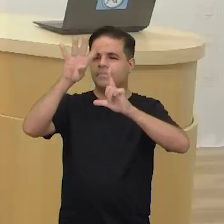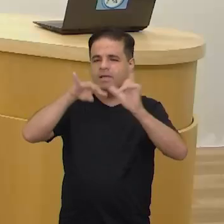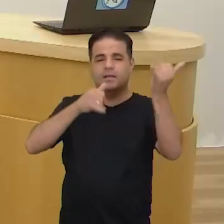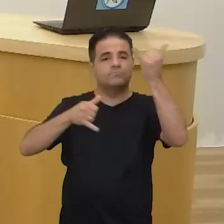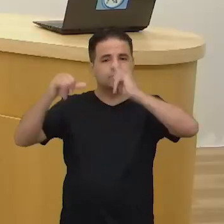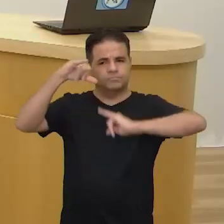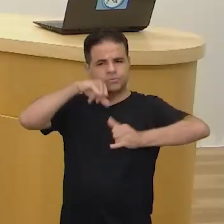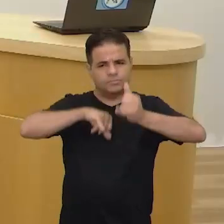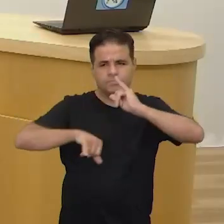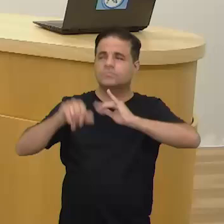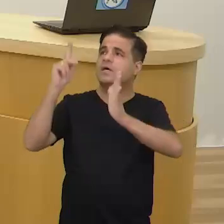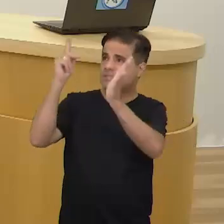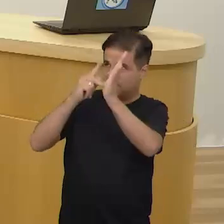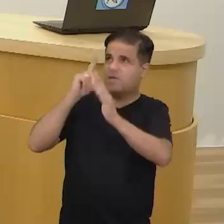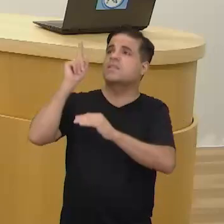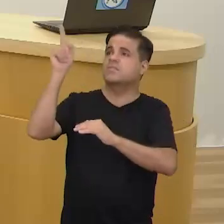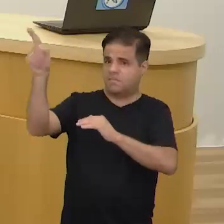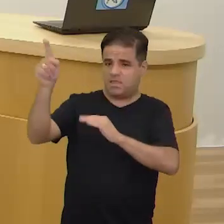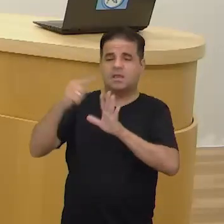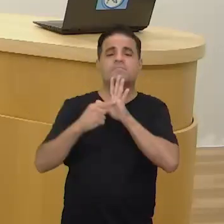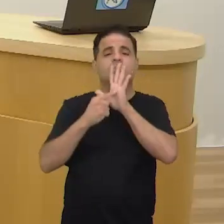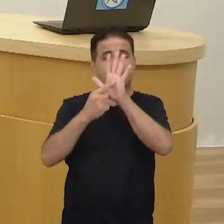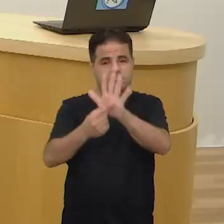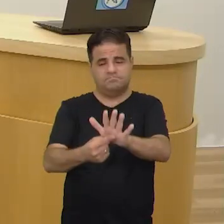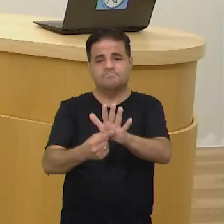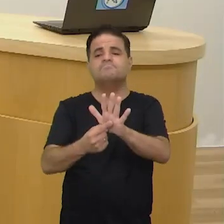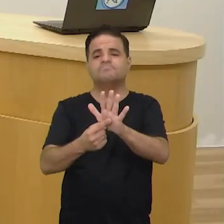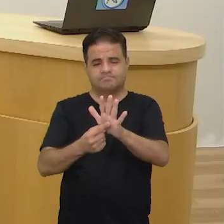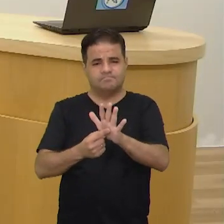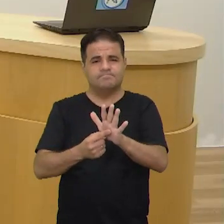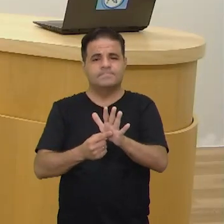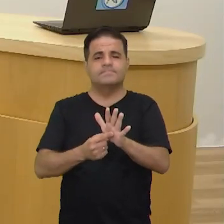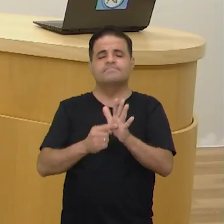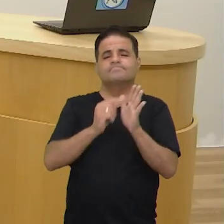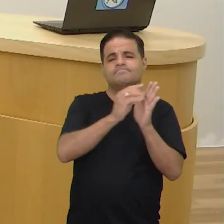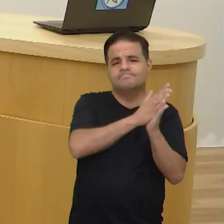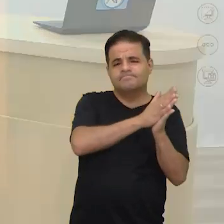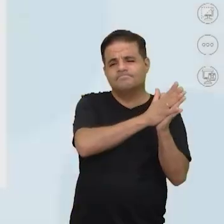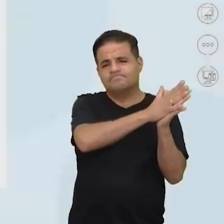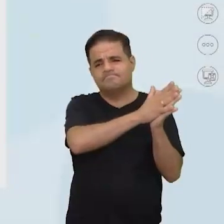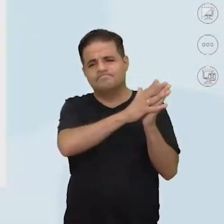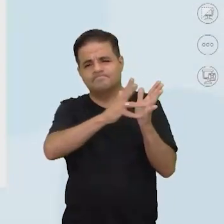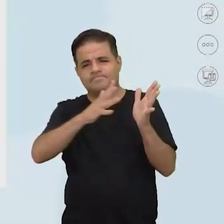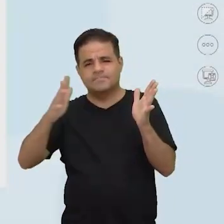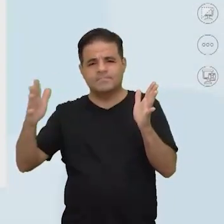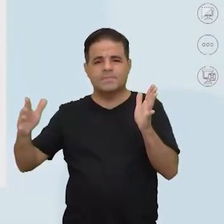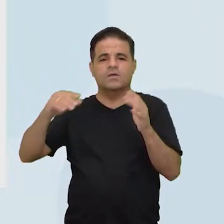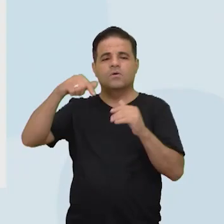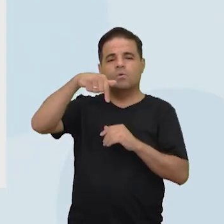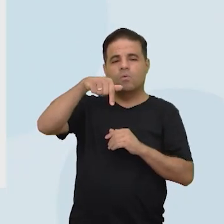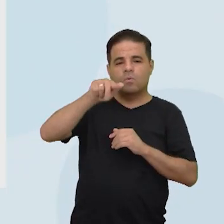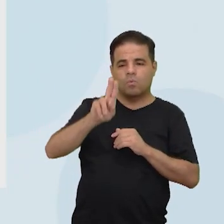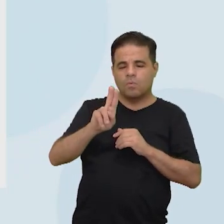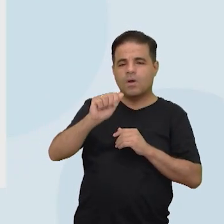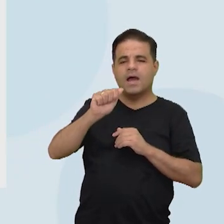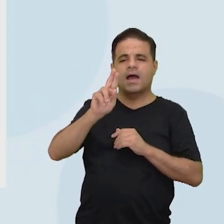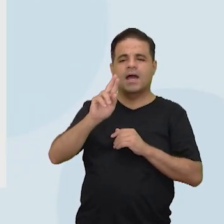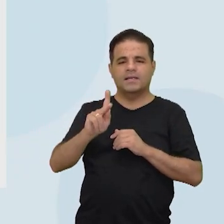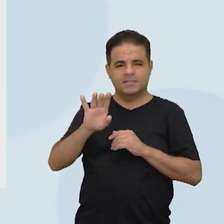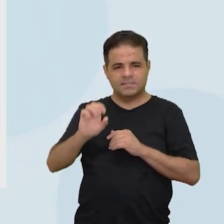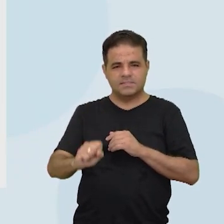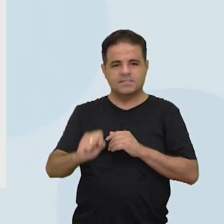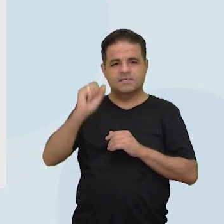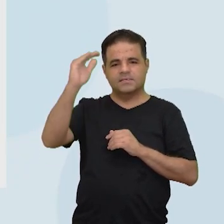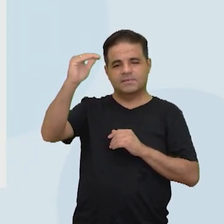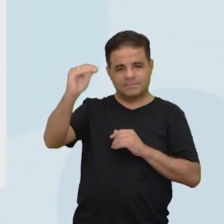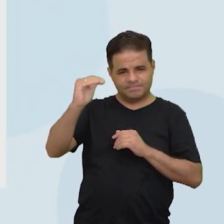que é a tabela periódica verdadeira. Por quê? Porque é ela que mostra praticamente as partículas. Você tem aqui, ó. Olha lá, os quarks, né? Ó, os quarks, up,